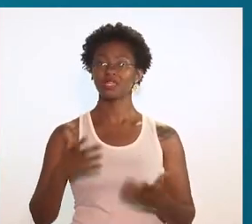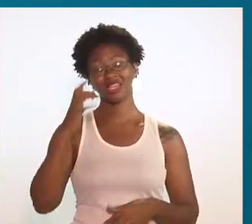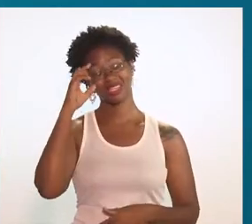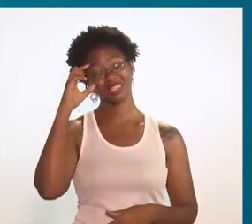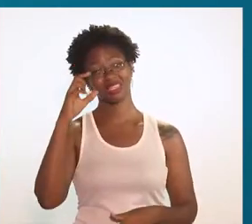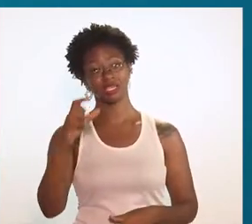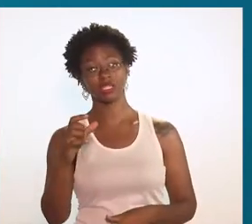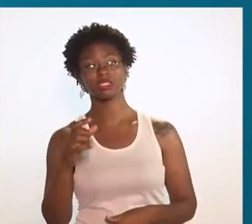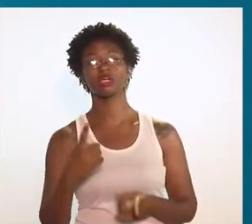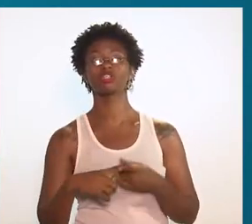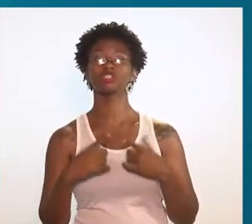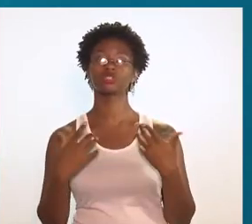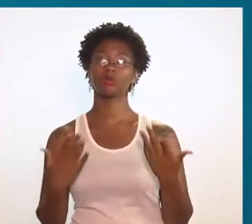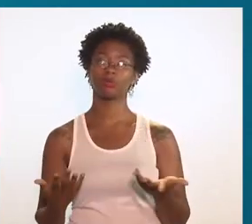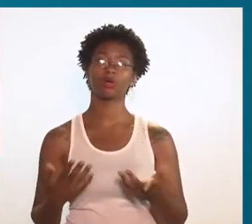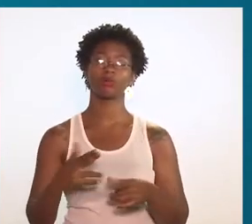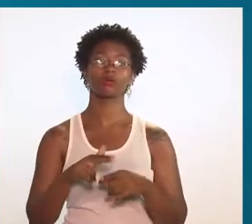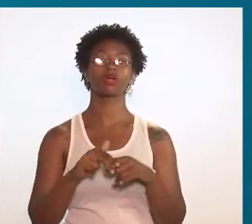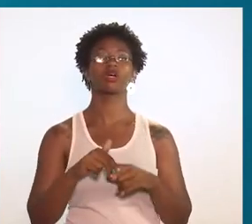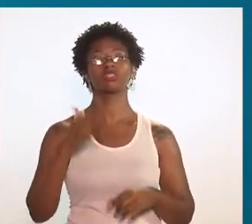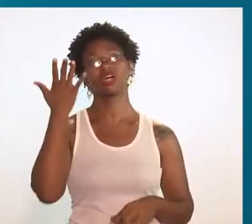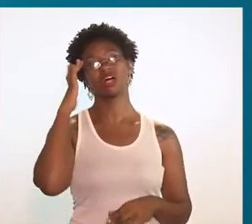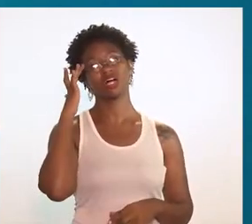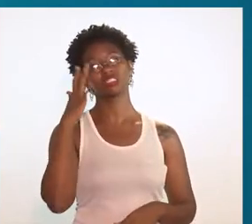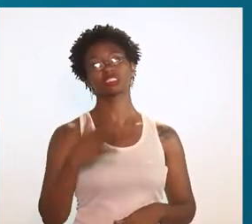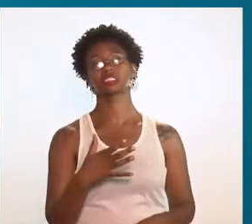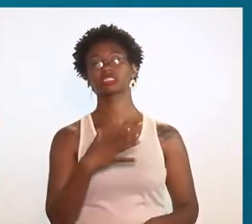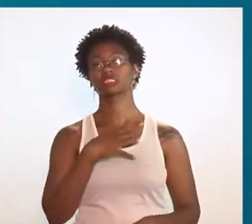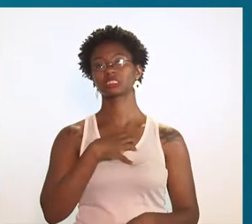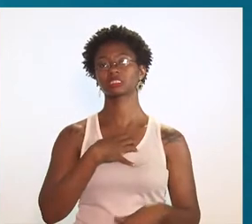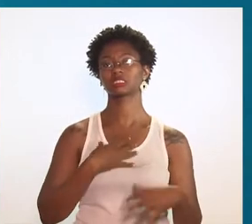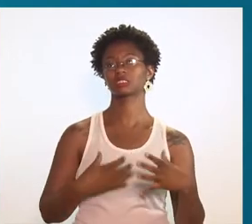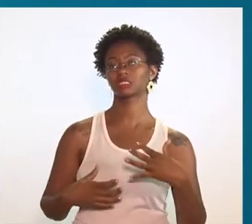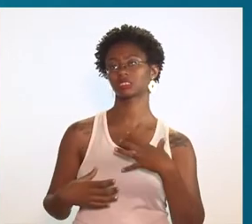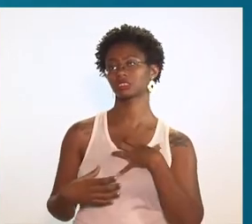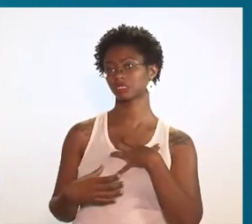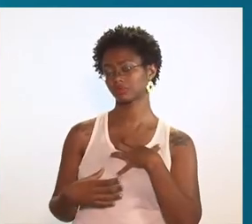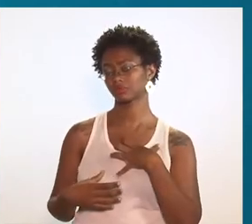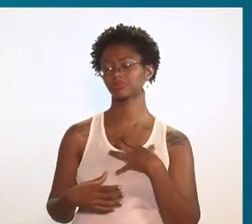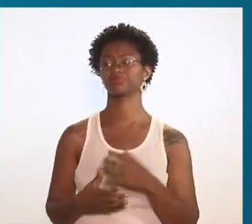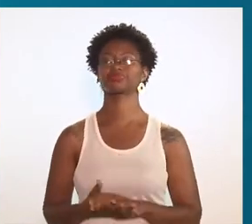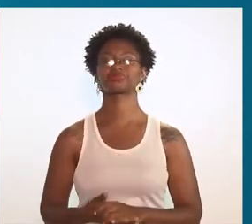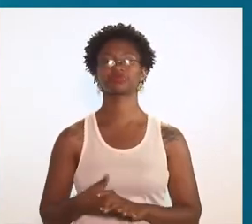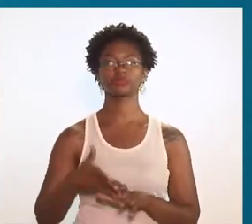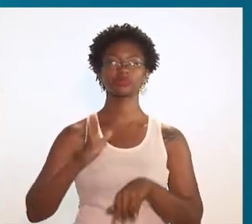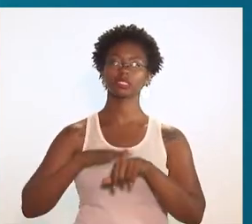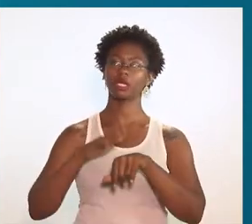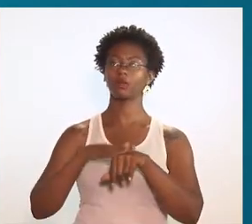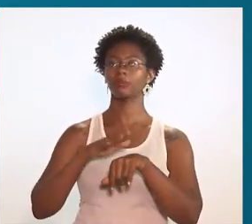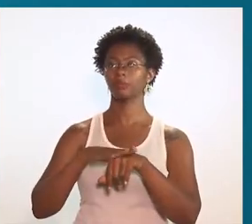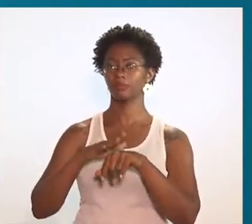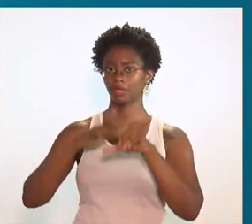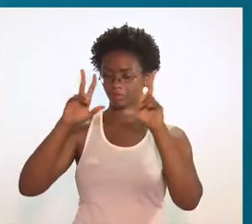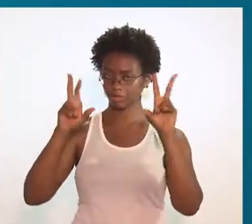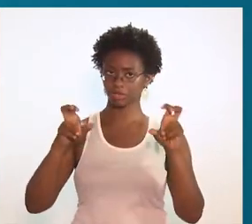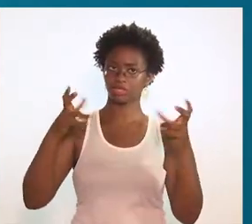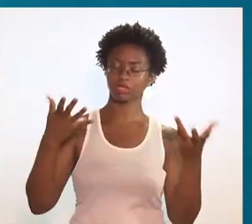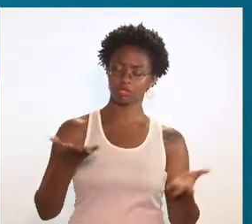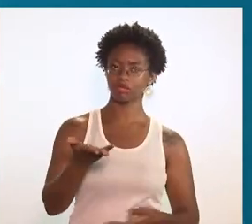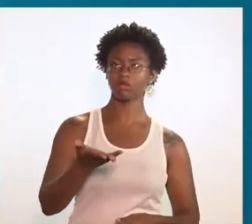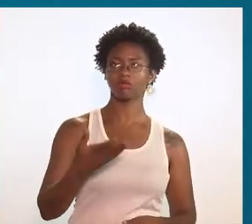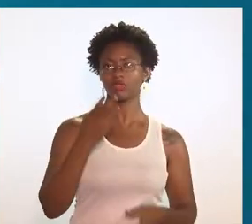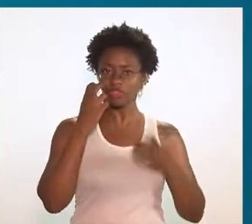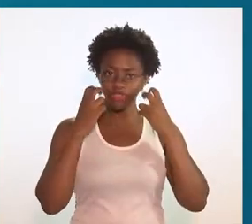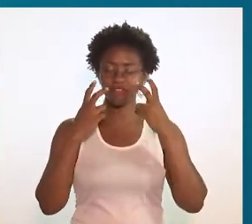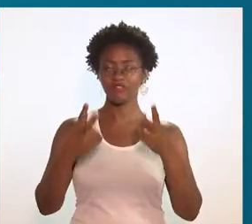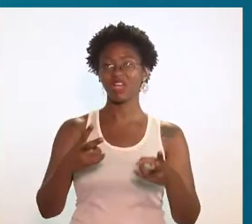porque eu acho que há uma sensibilização que para a própria pauta em si, né, a gente está vendo